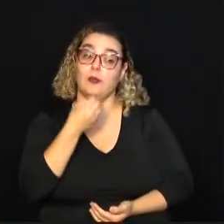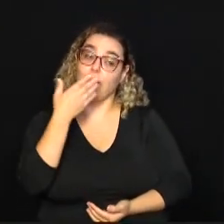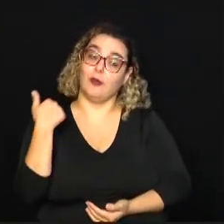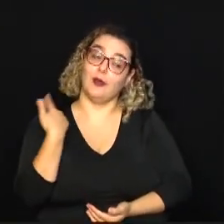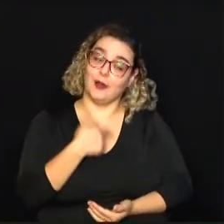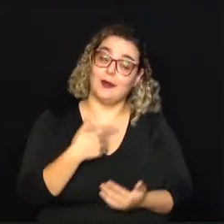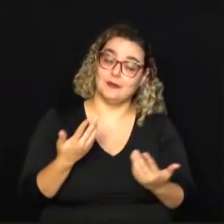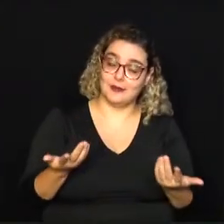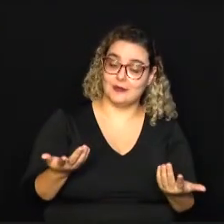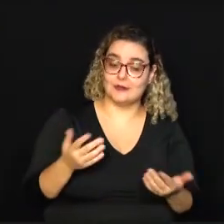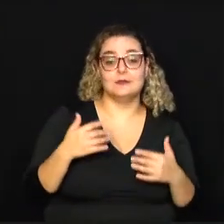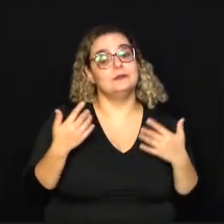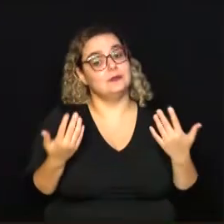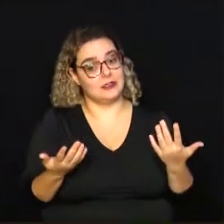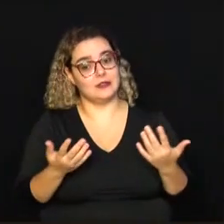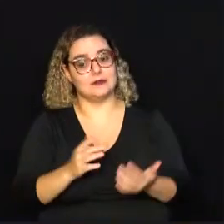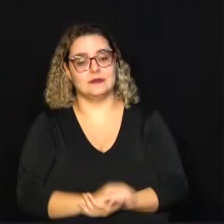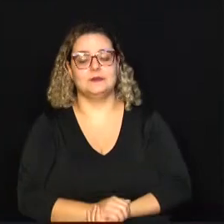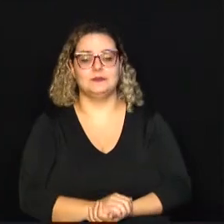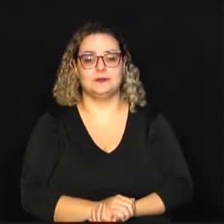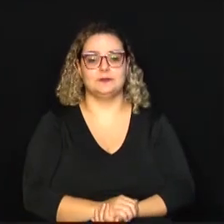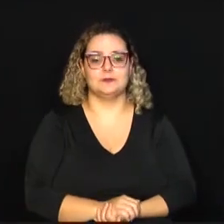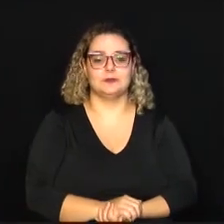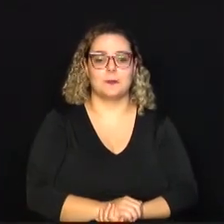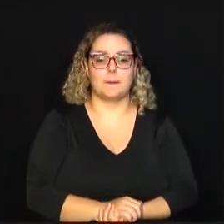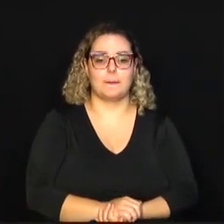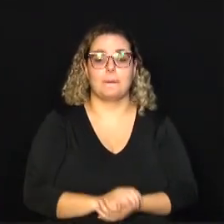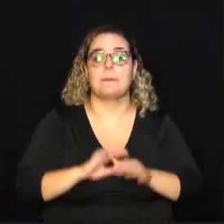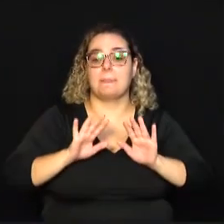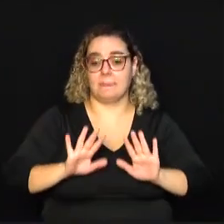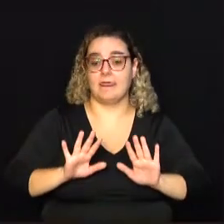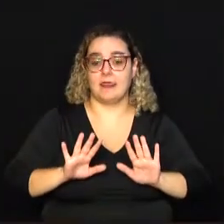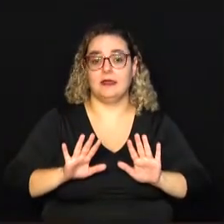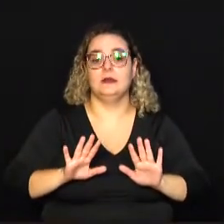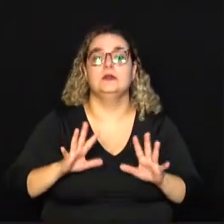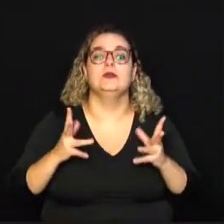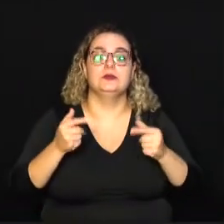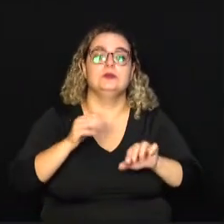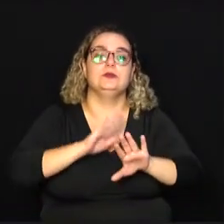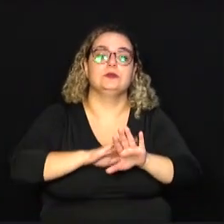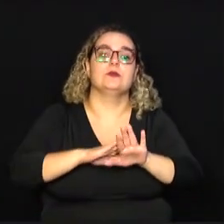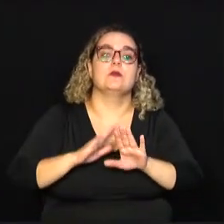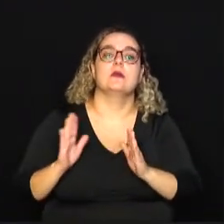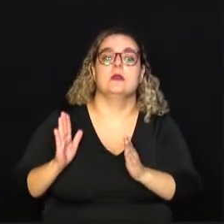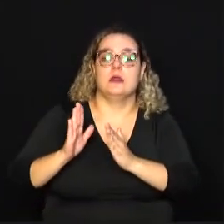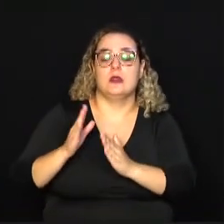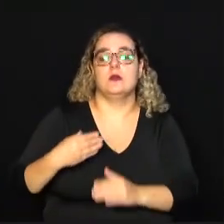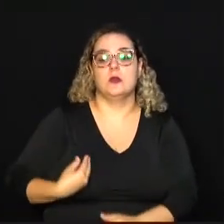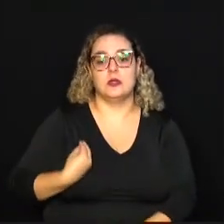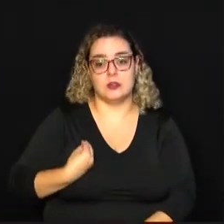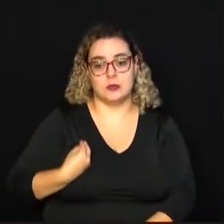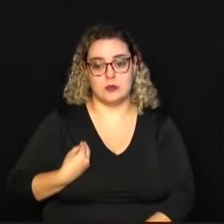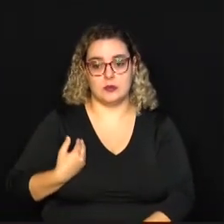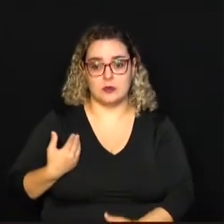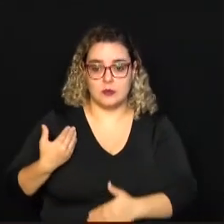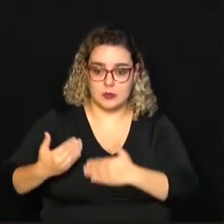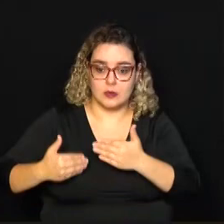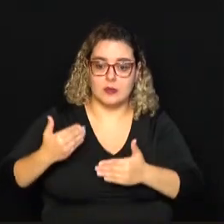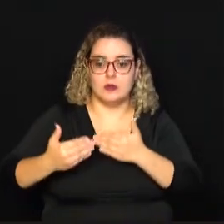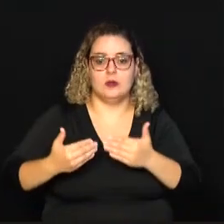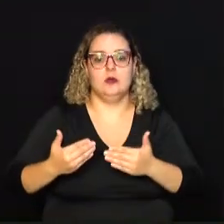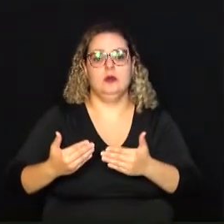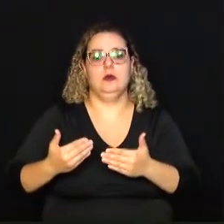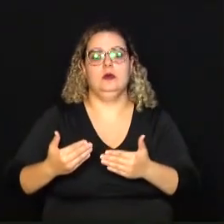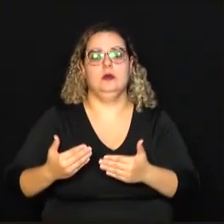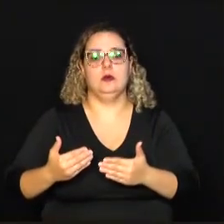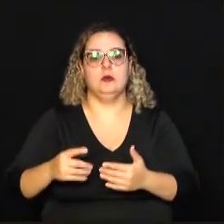né? Mas, enfim, eu quero, dentre as ações, né, a Frente pela Vida vai lançar o seu manifesto